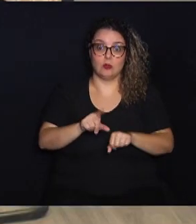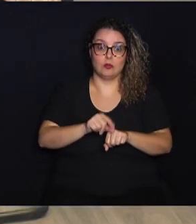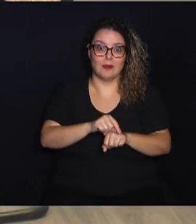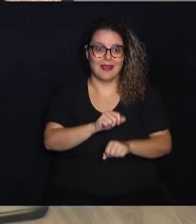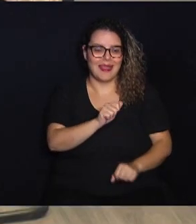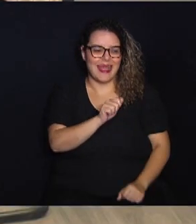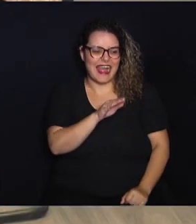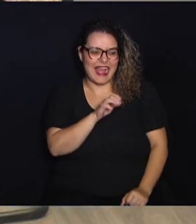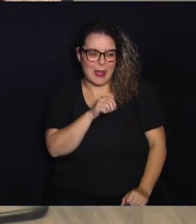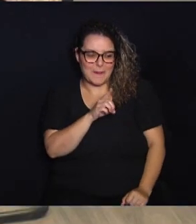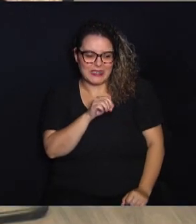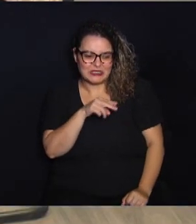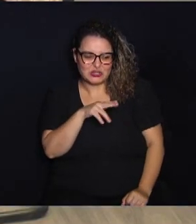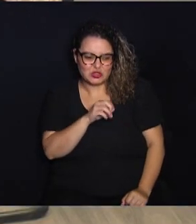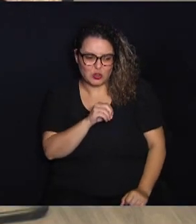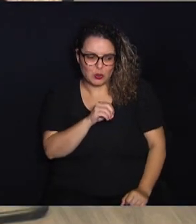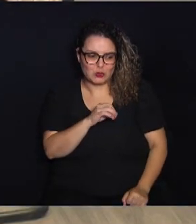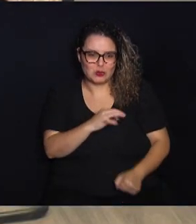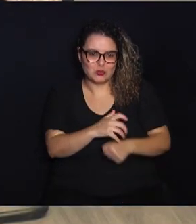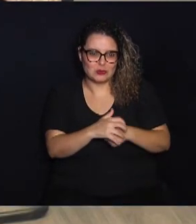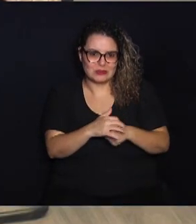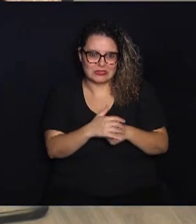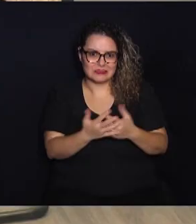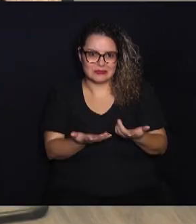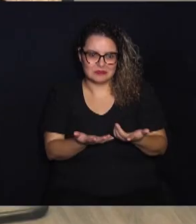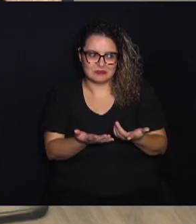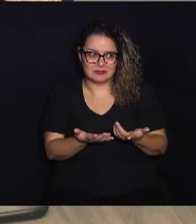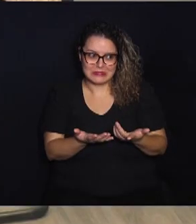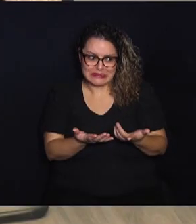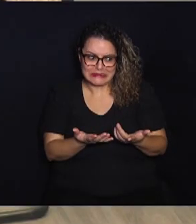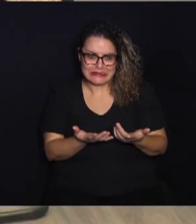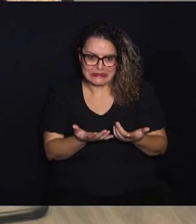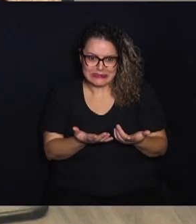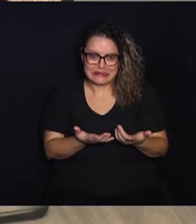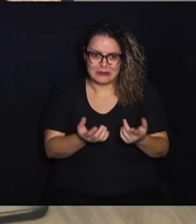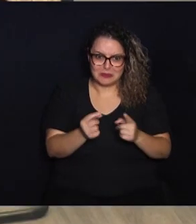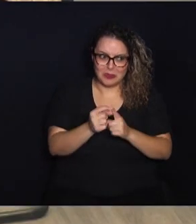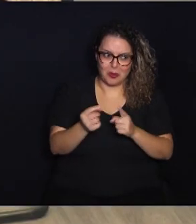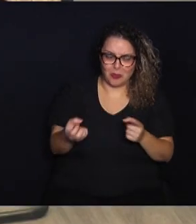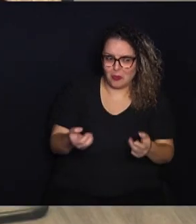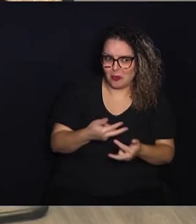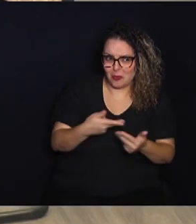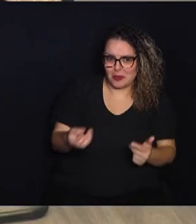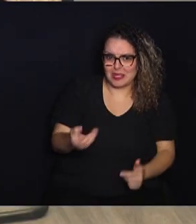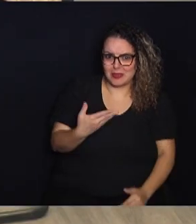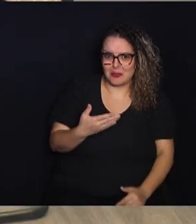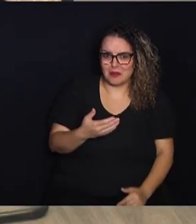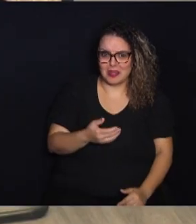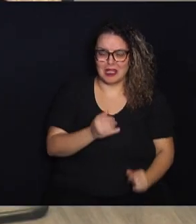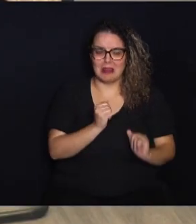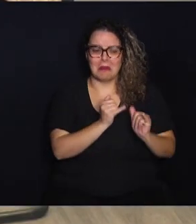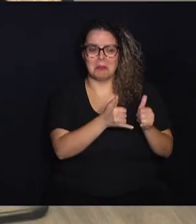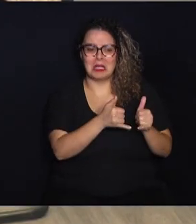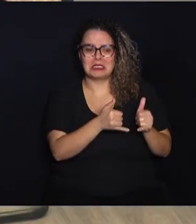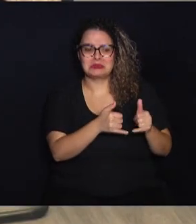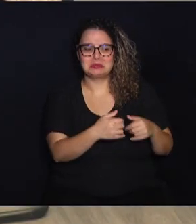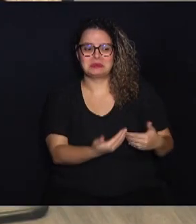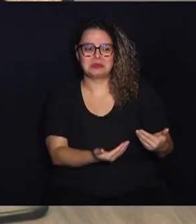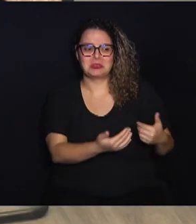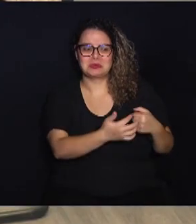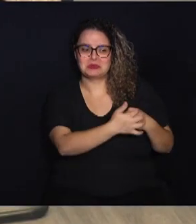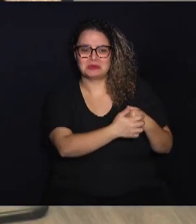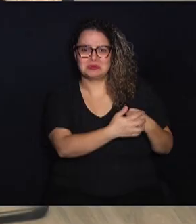abandono digital, né? É uma frase aí, algo novo, né? Abandono digital,